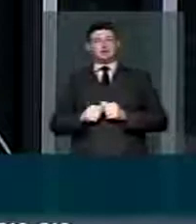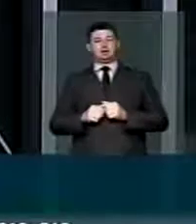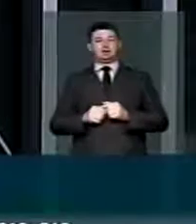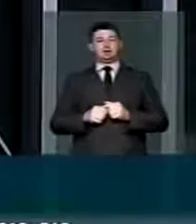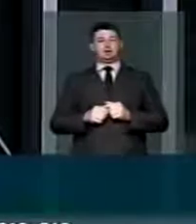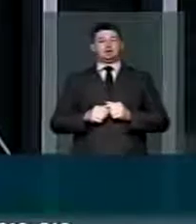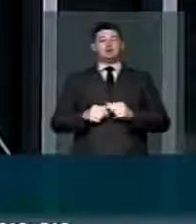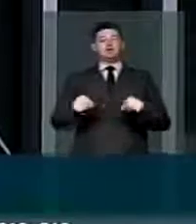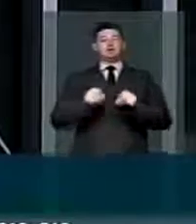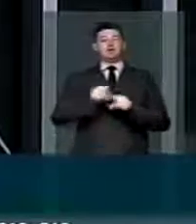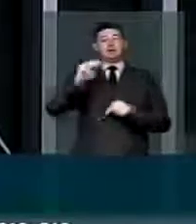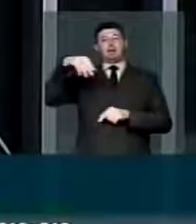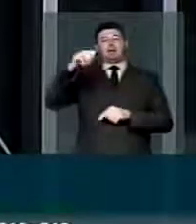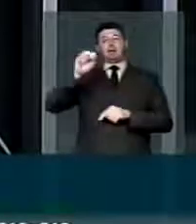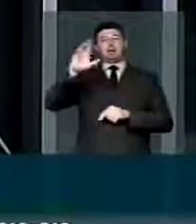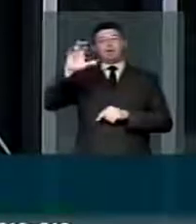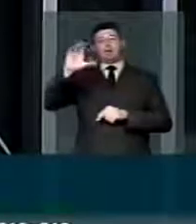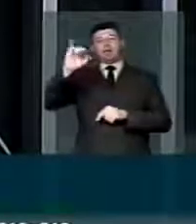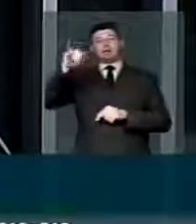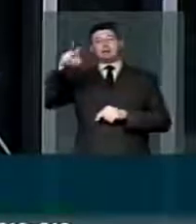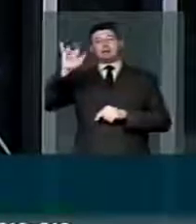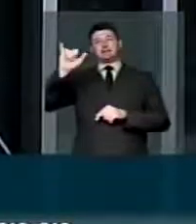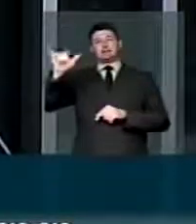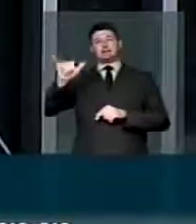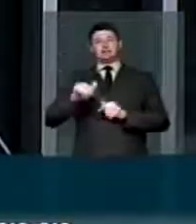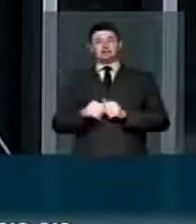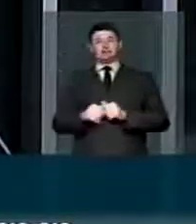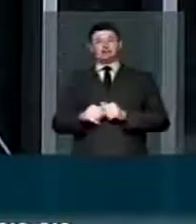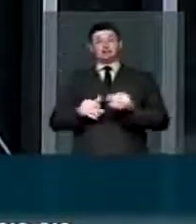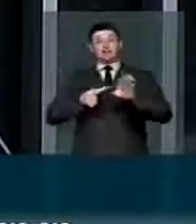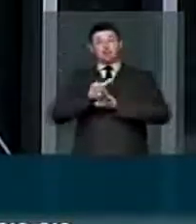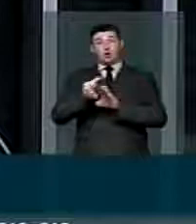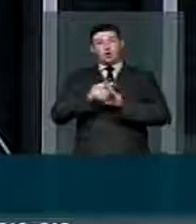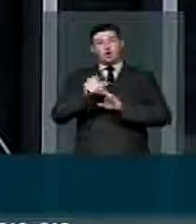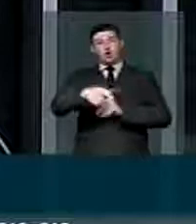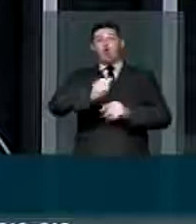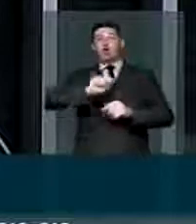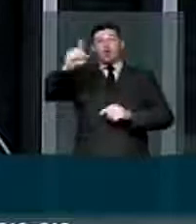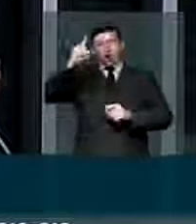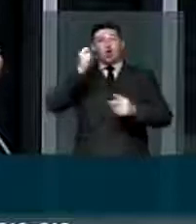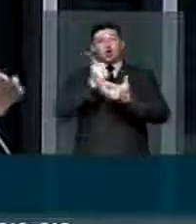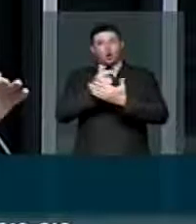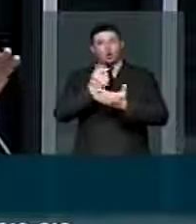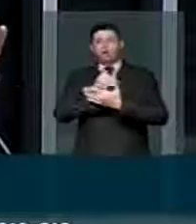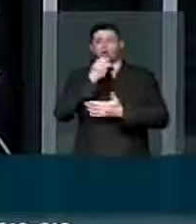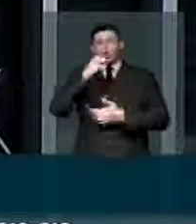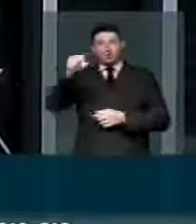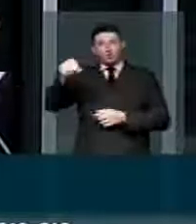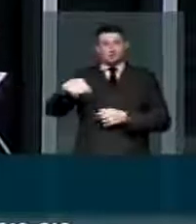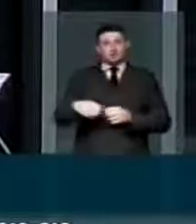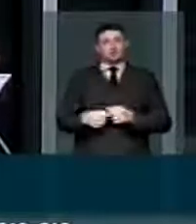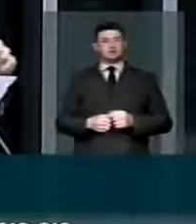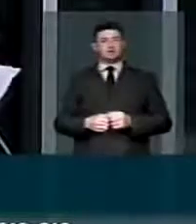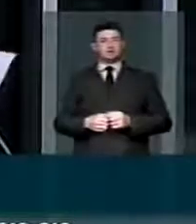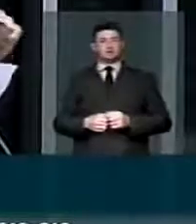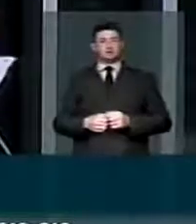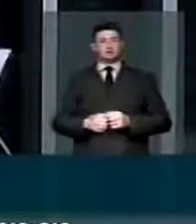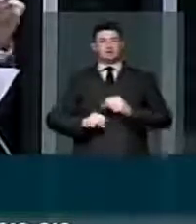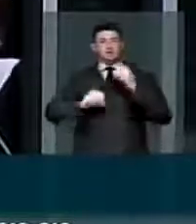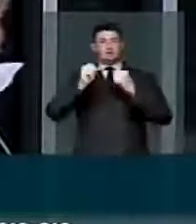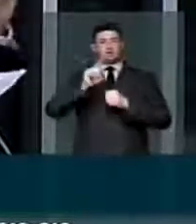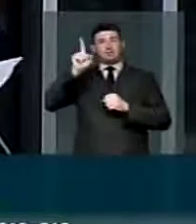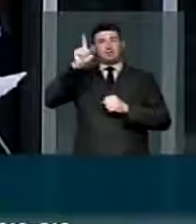a McKinsey. E estas recomendavam a aquisição de unidades de refino